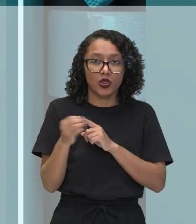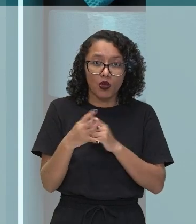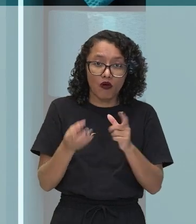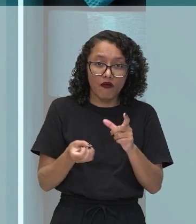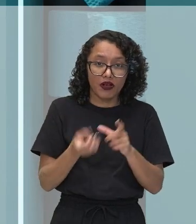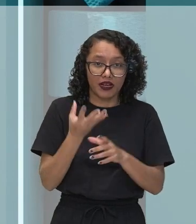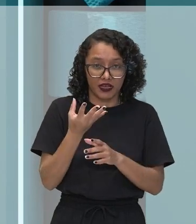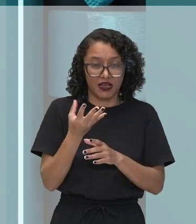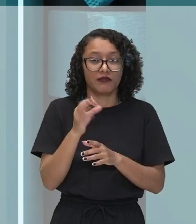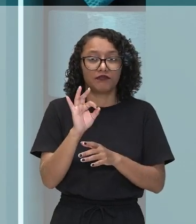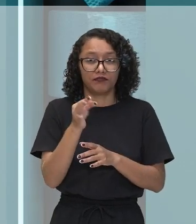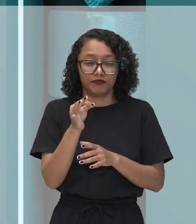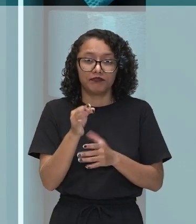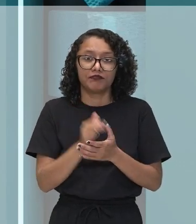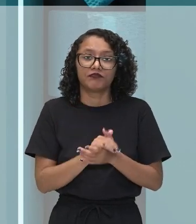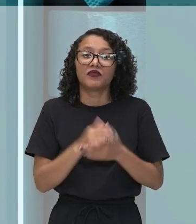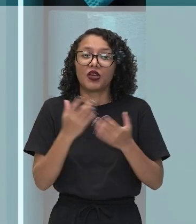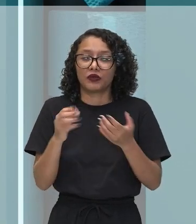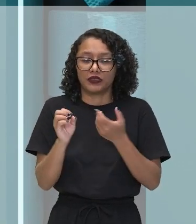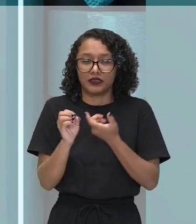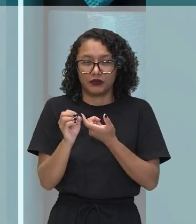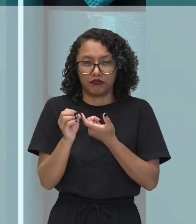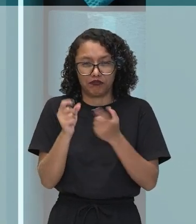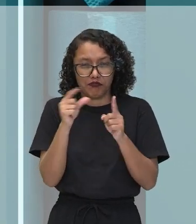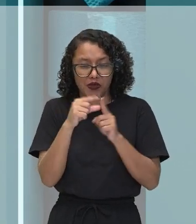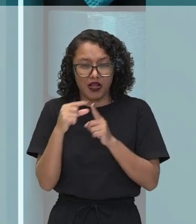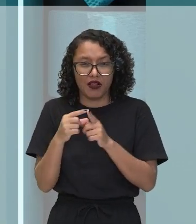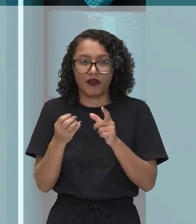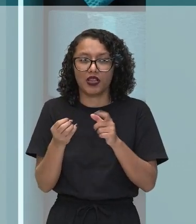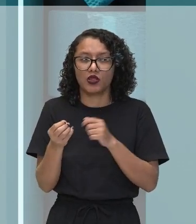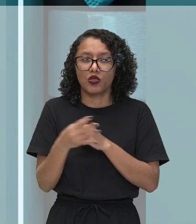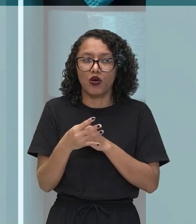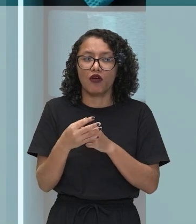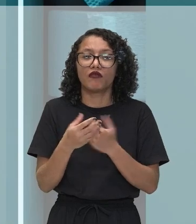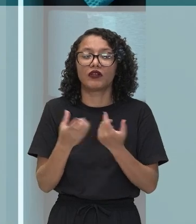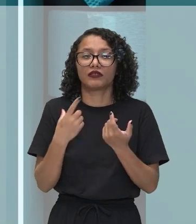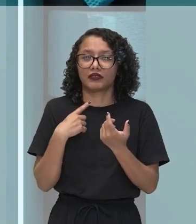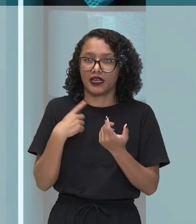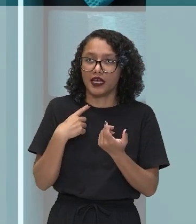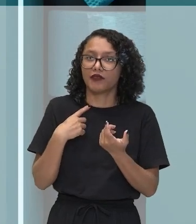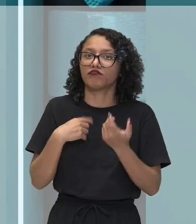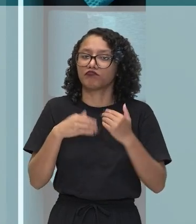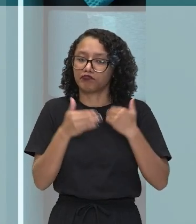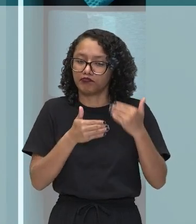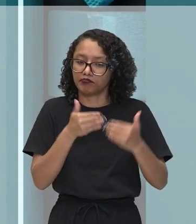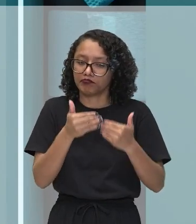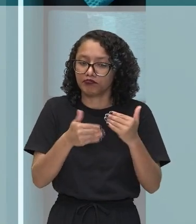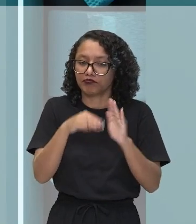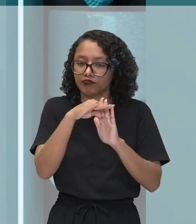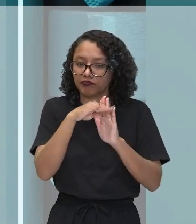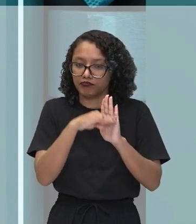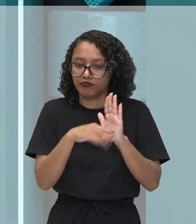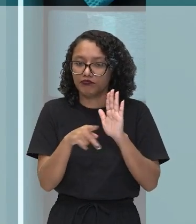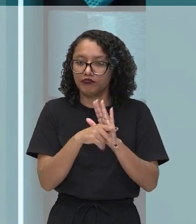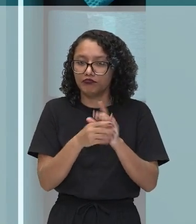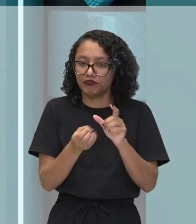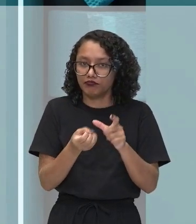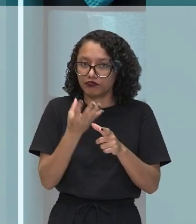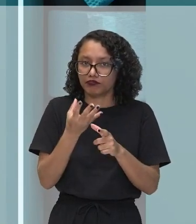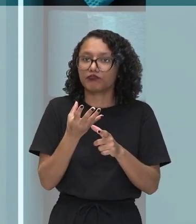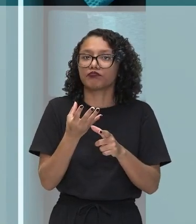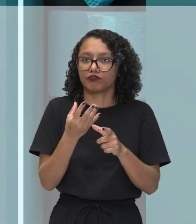Essas novas palavras, elas vão ser criadas através de processo de formação de palavras que também vão obedecer